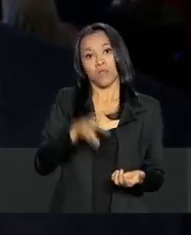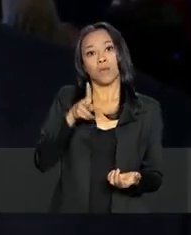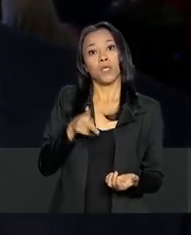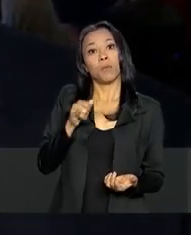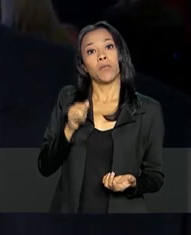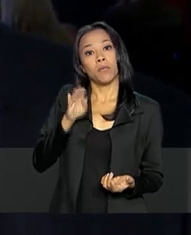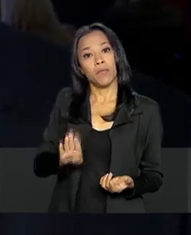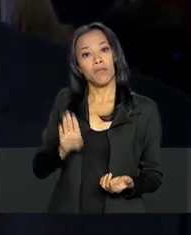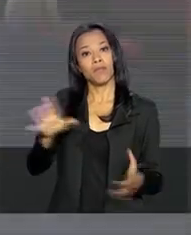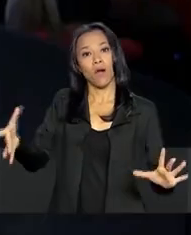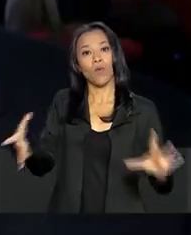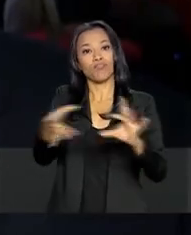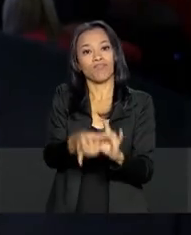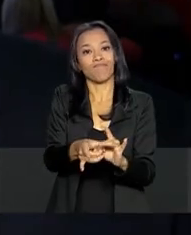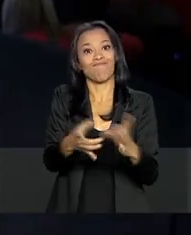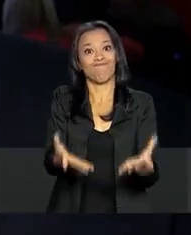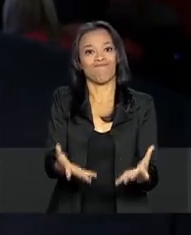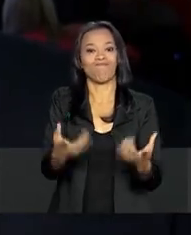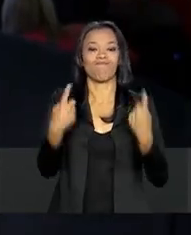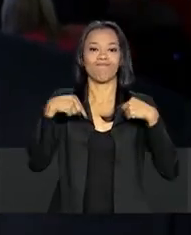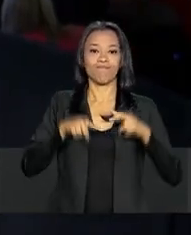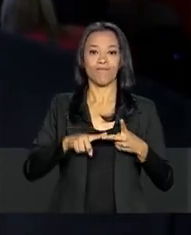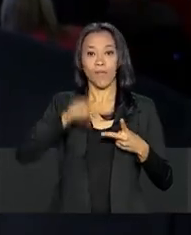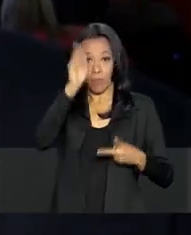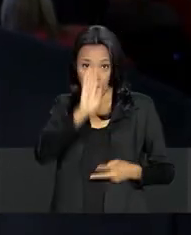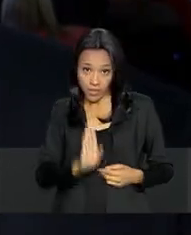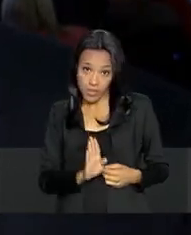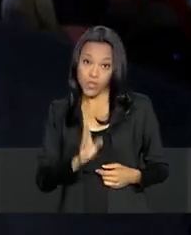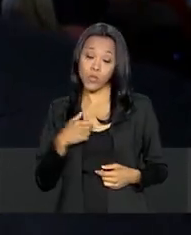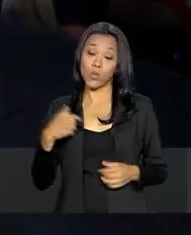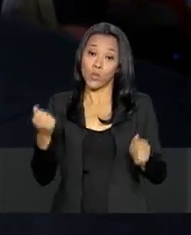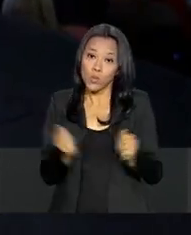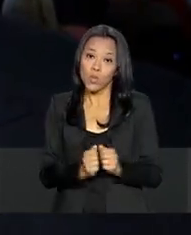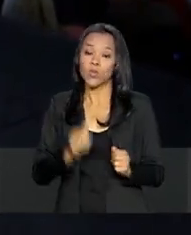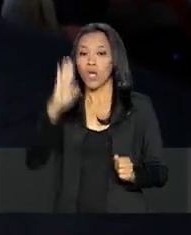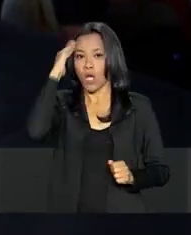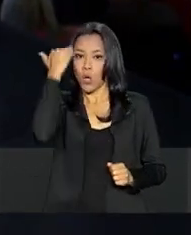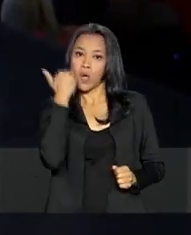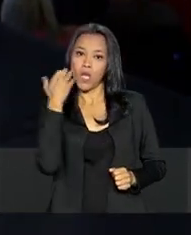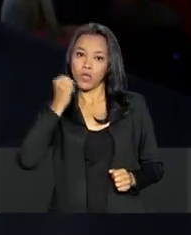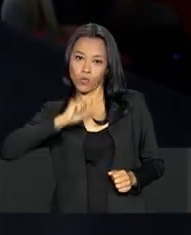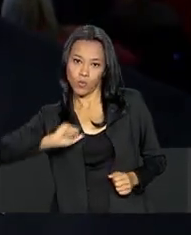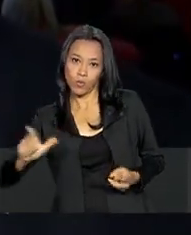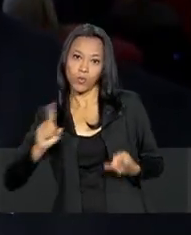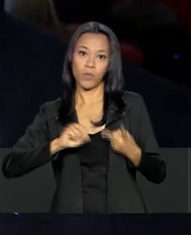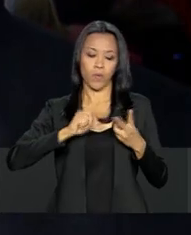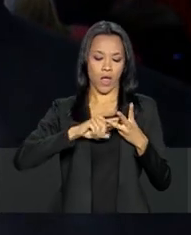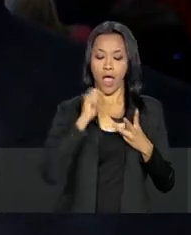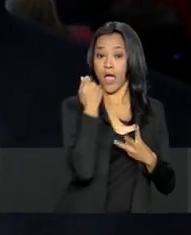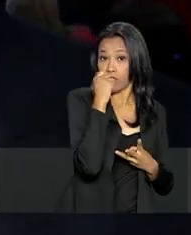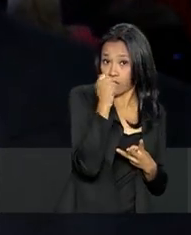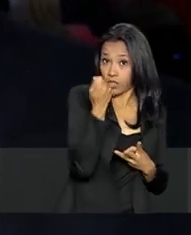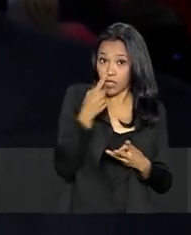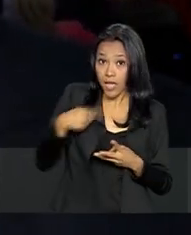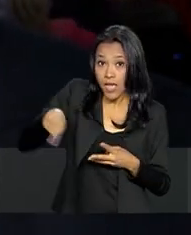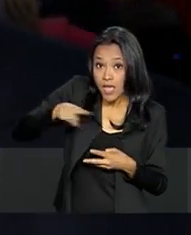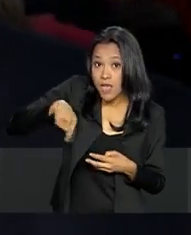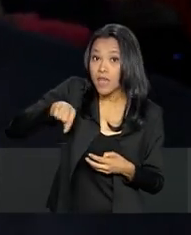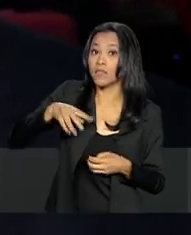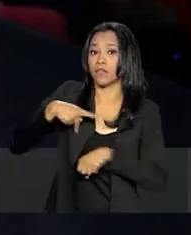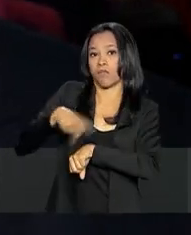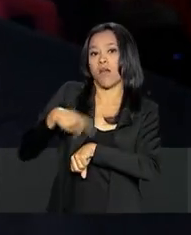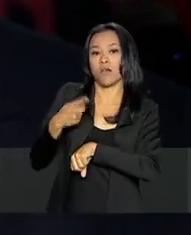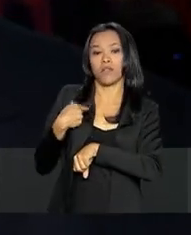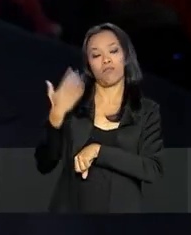são indissociáveis. O Brasil, juntamente com a Coreia do Sul e a Argentina, foram os únicos países que lograram ter